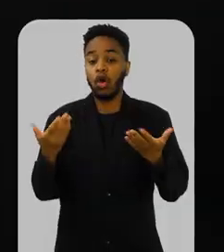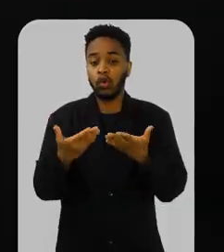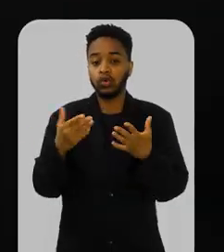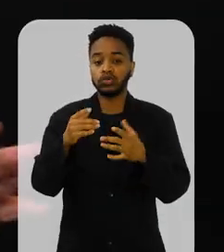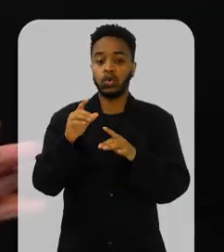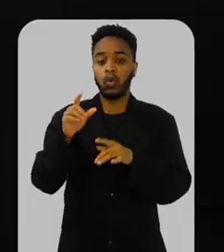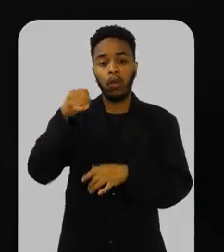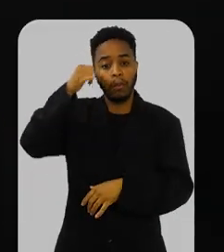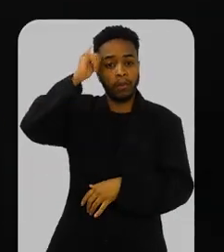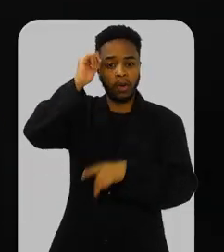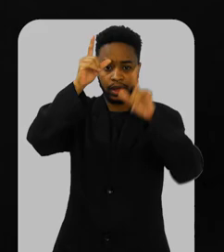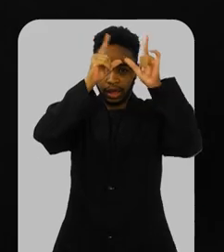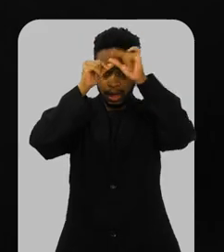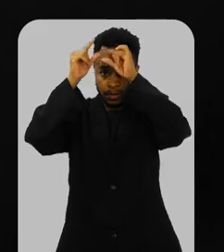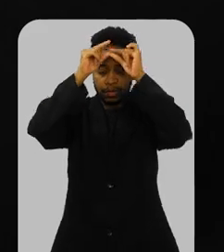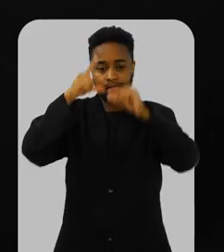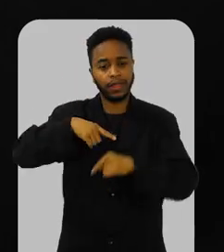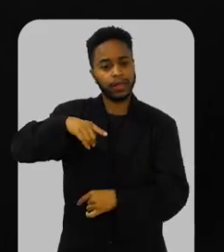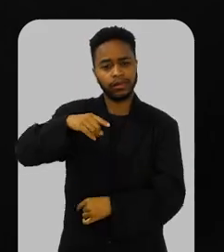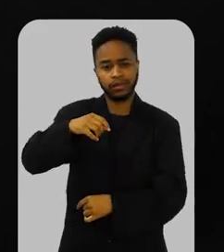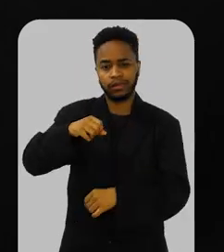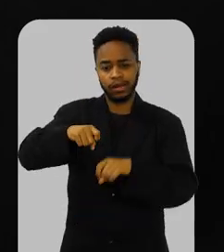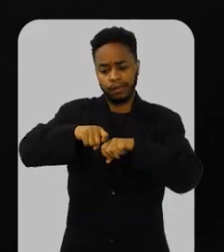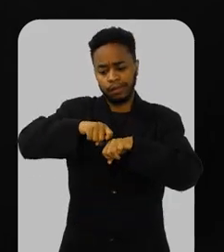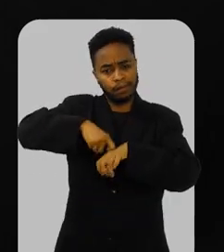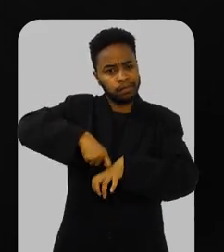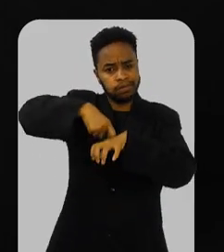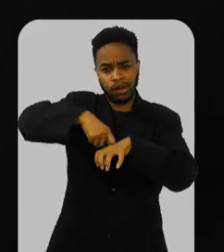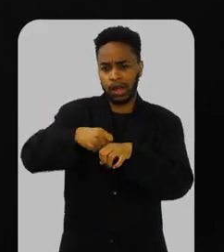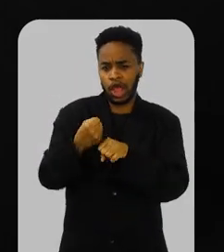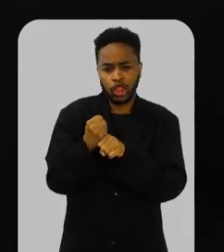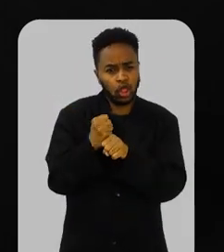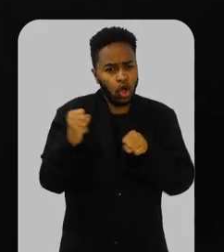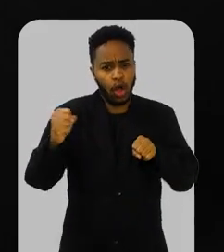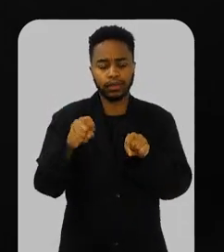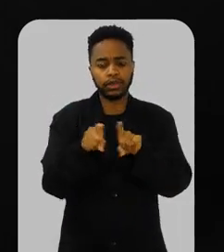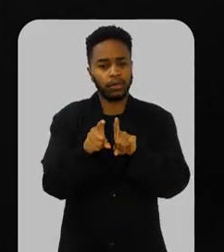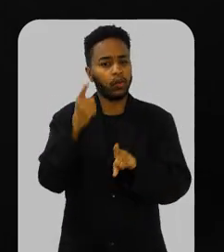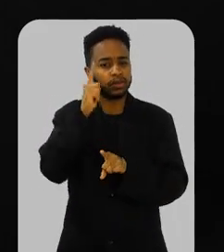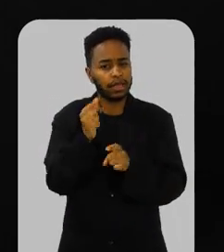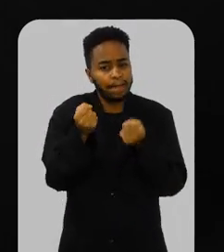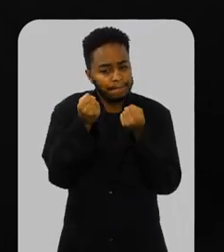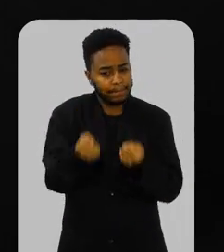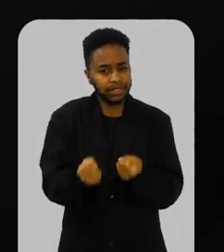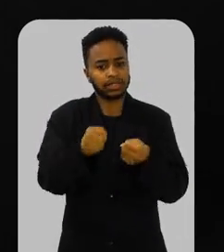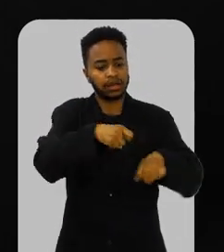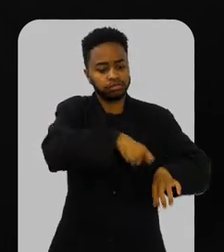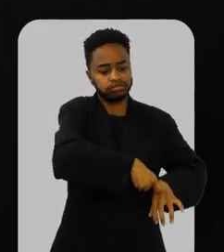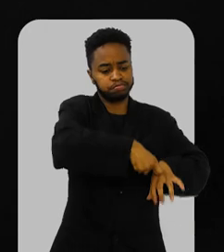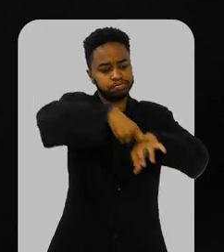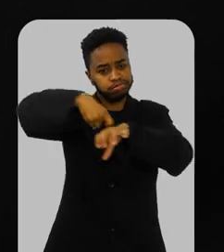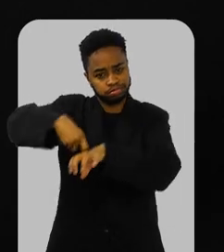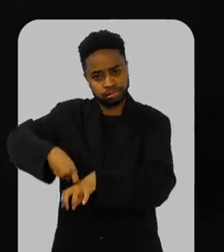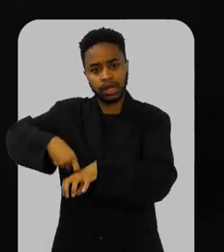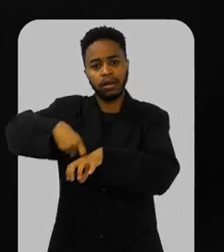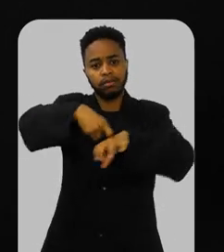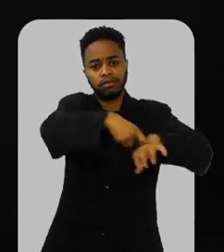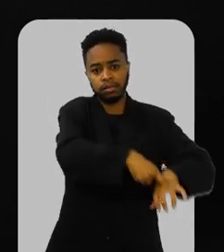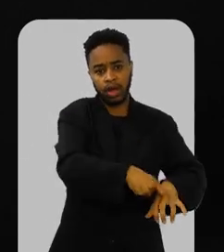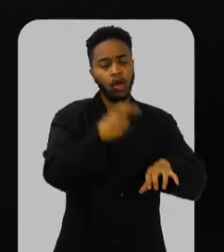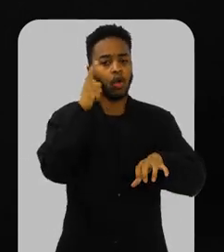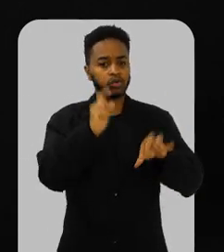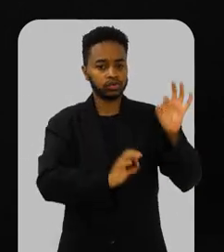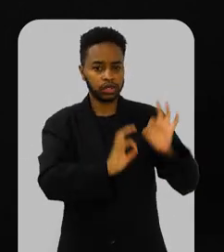maior guindaste disponível para isso, que aguenta um infinito de peso hoje para poder levar os módulos, entrar e